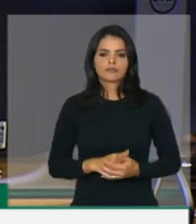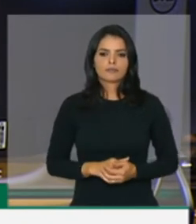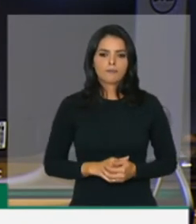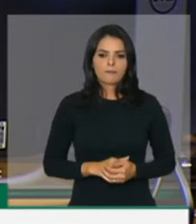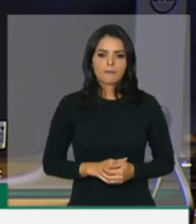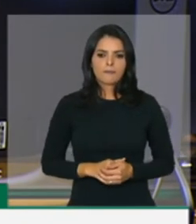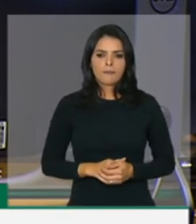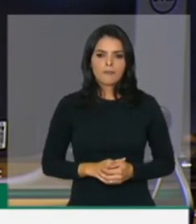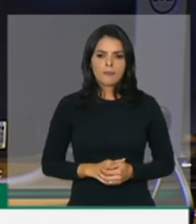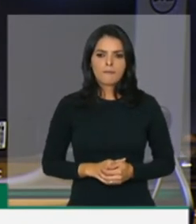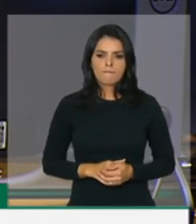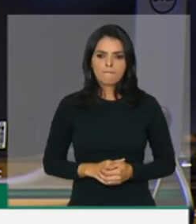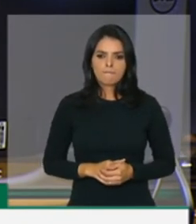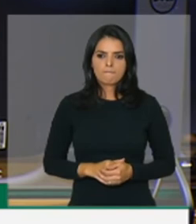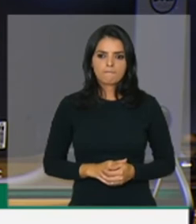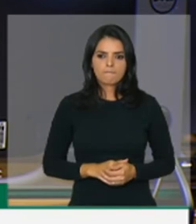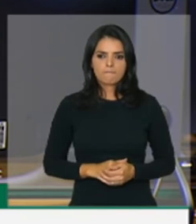Deputado Fred.